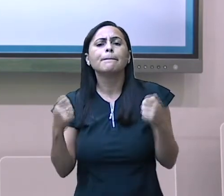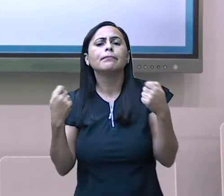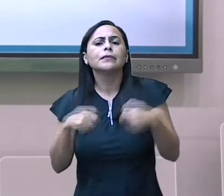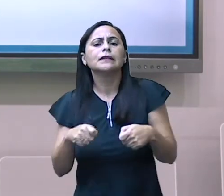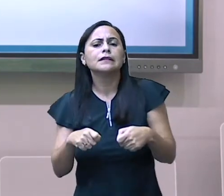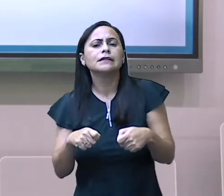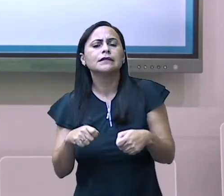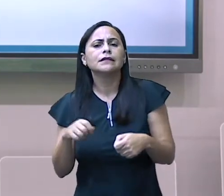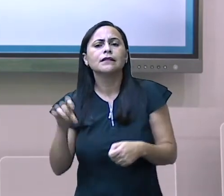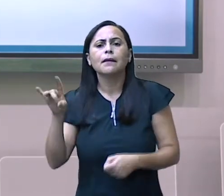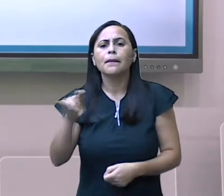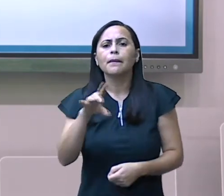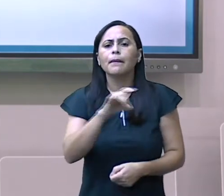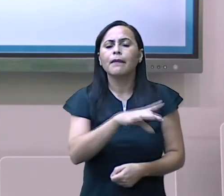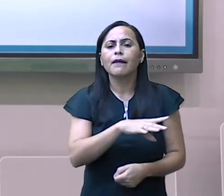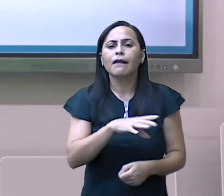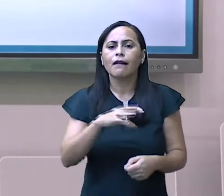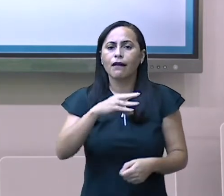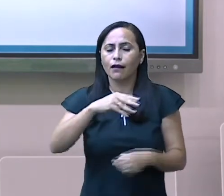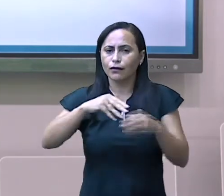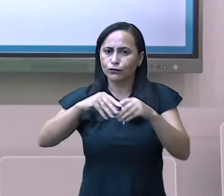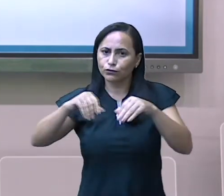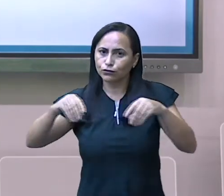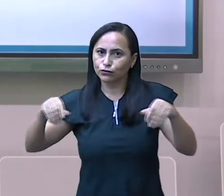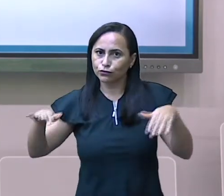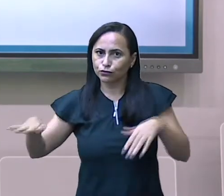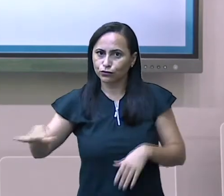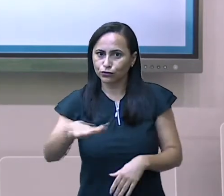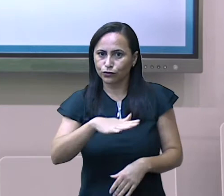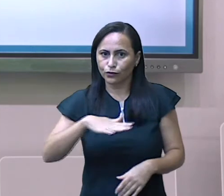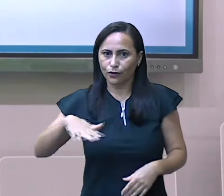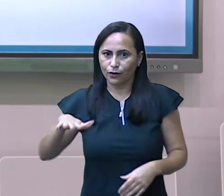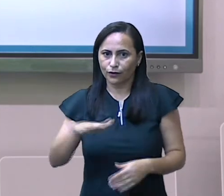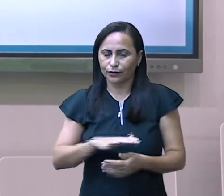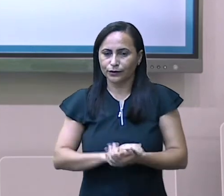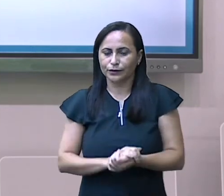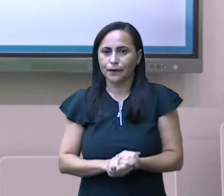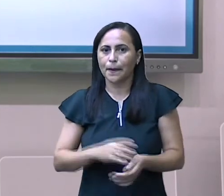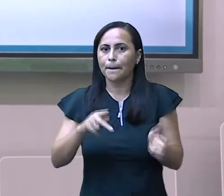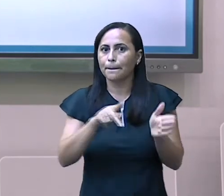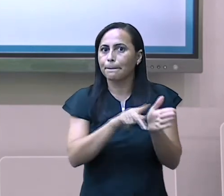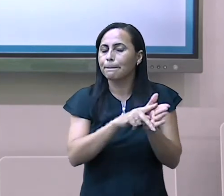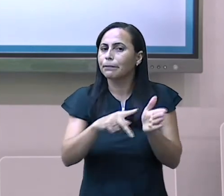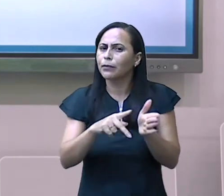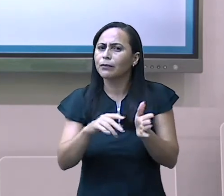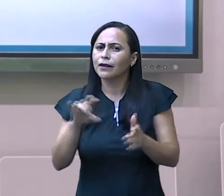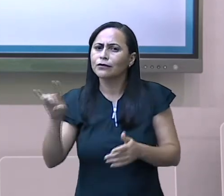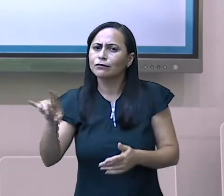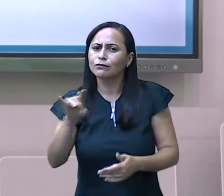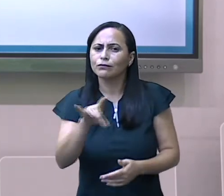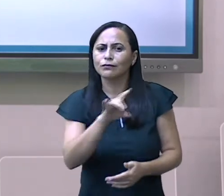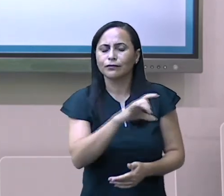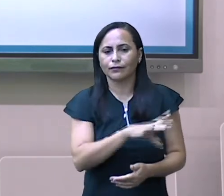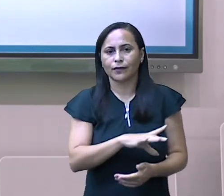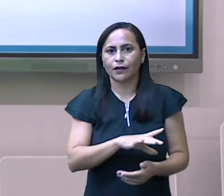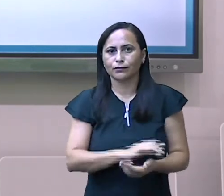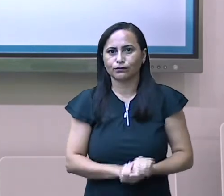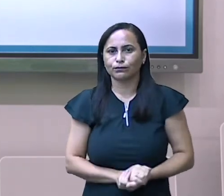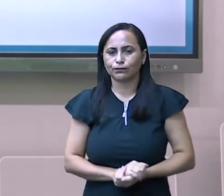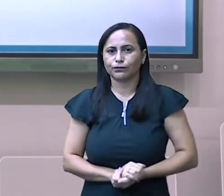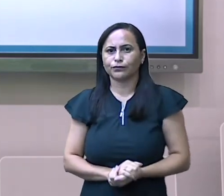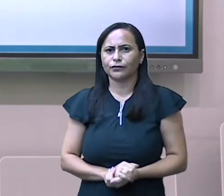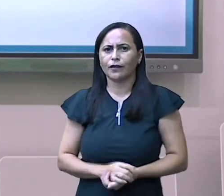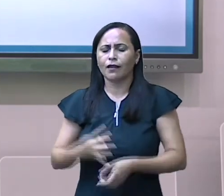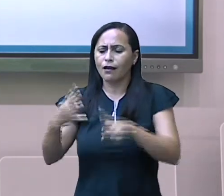encontramos em cada um. Muito bem. Qual é a utilidade de cada um? Cada solo tem